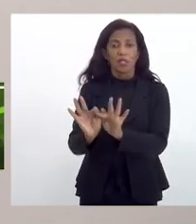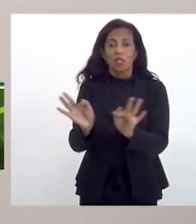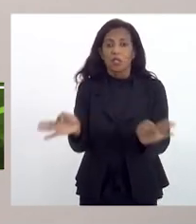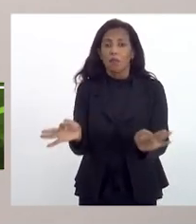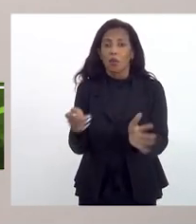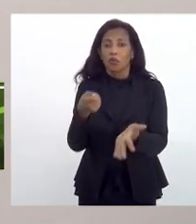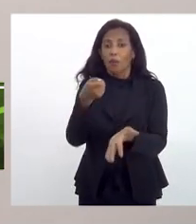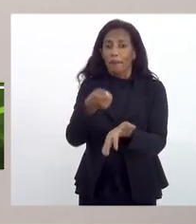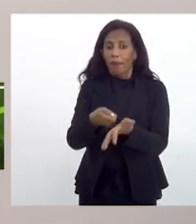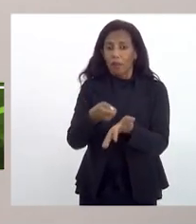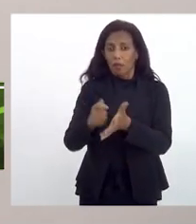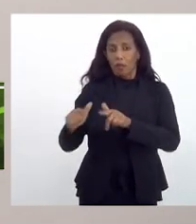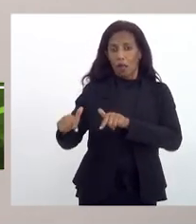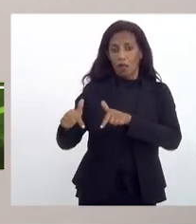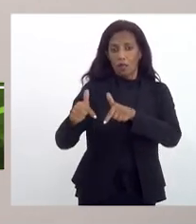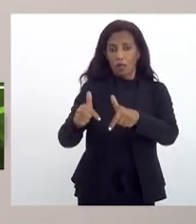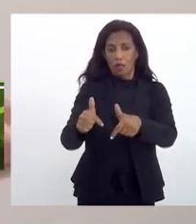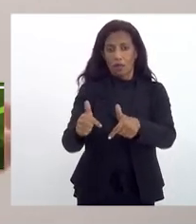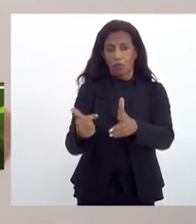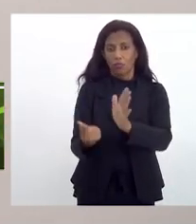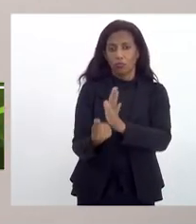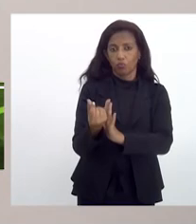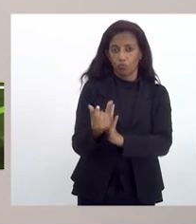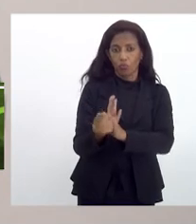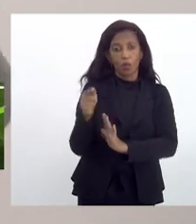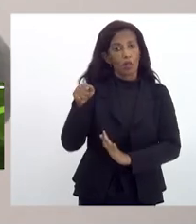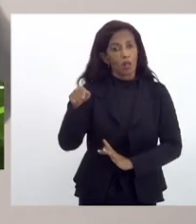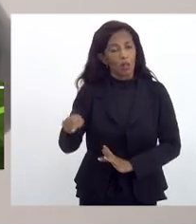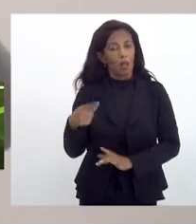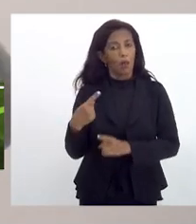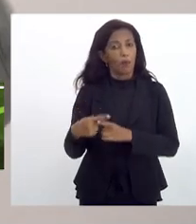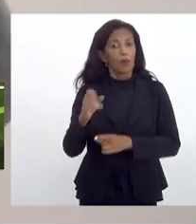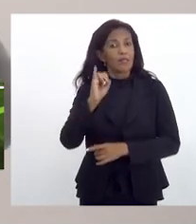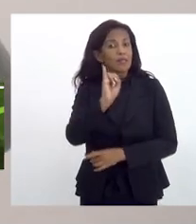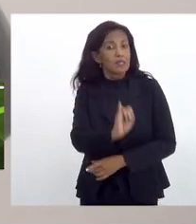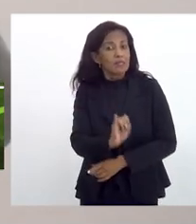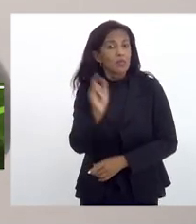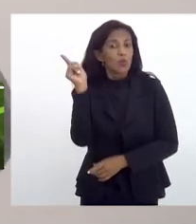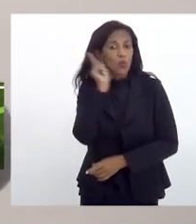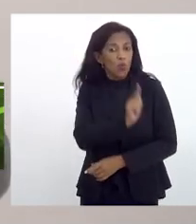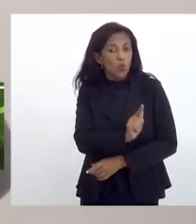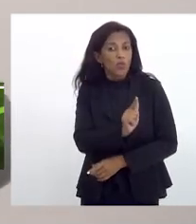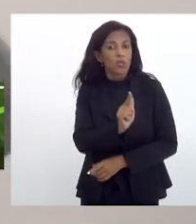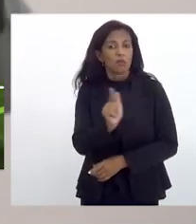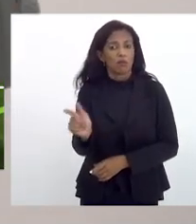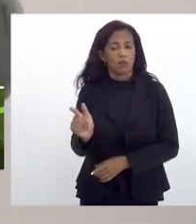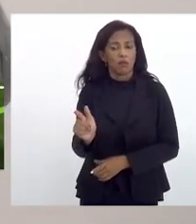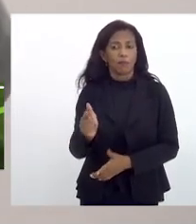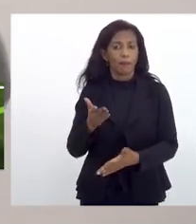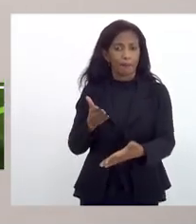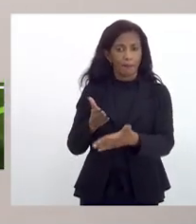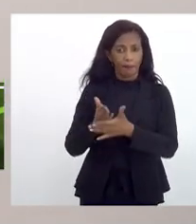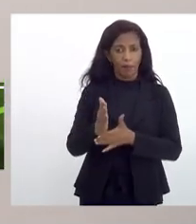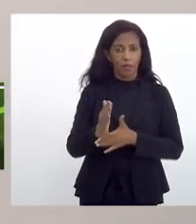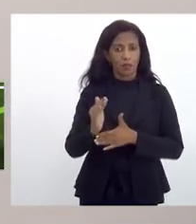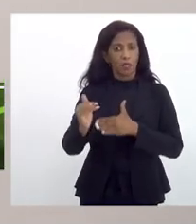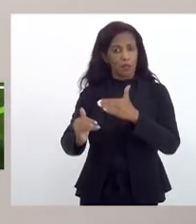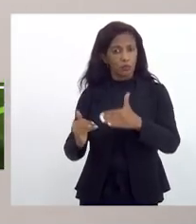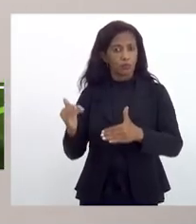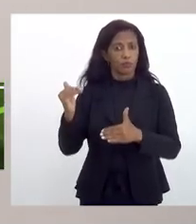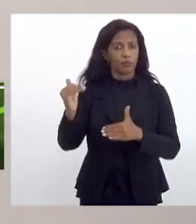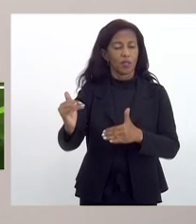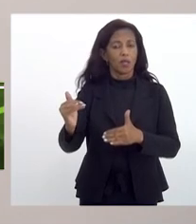está mantendo a ação orçamentária lá, para que, caso a gente consiga excepcionalização e superávit,